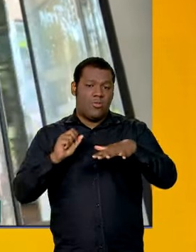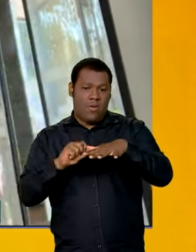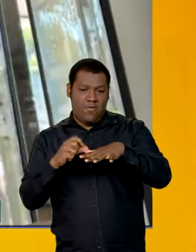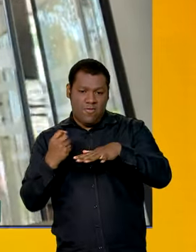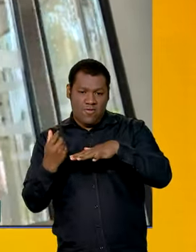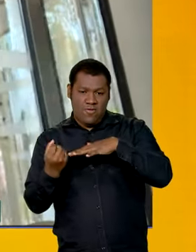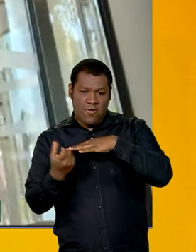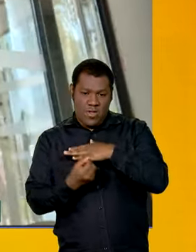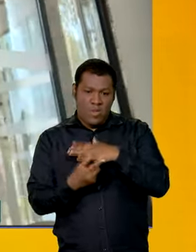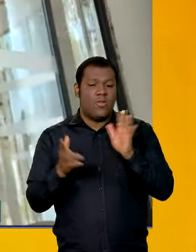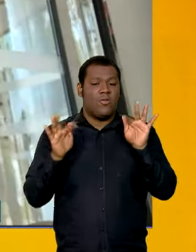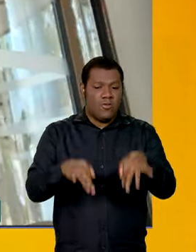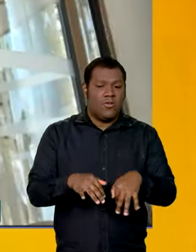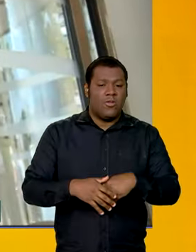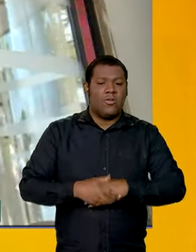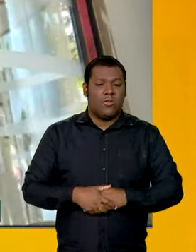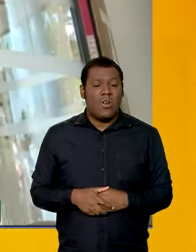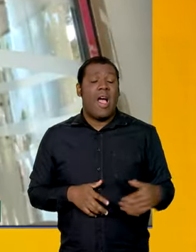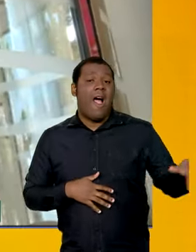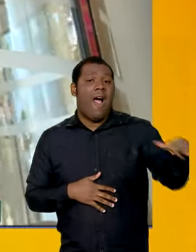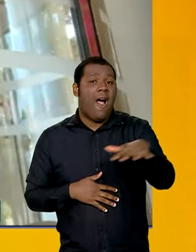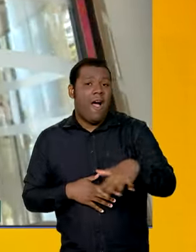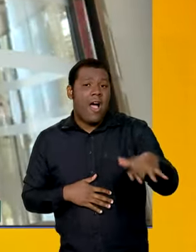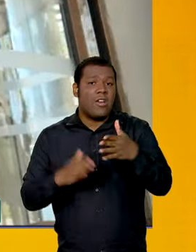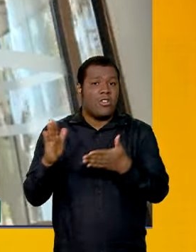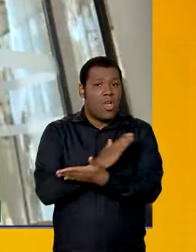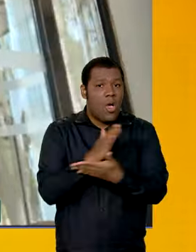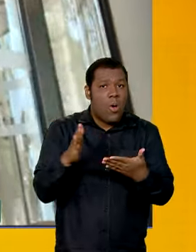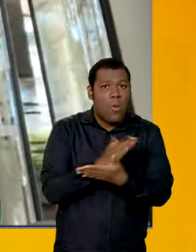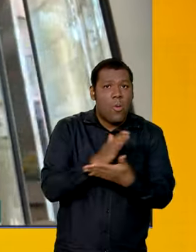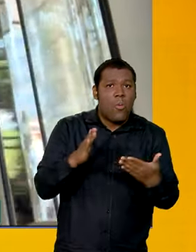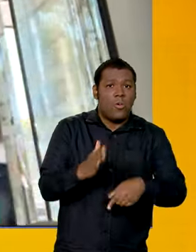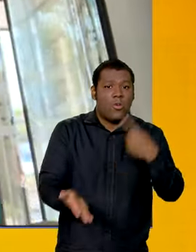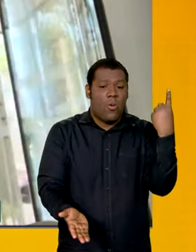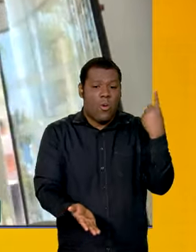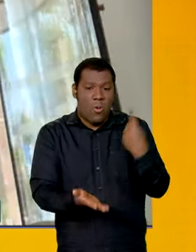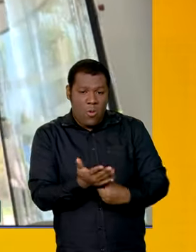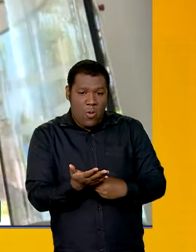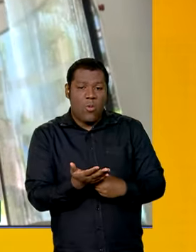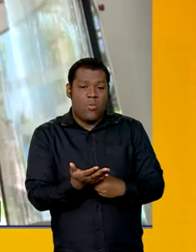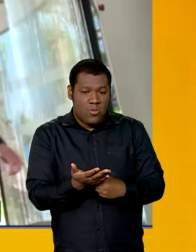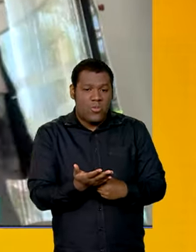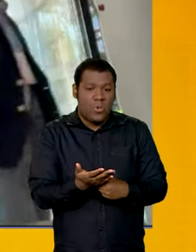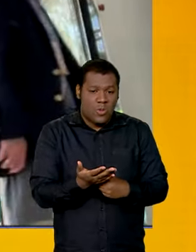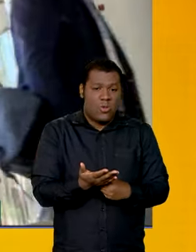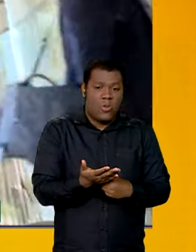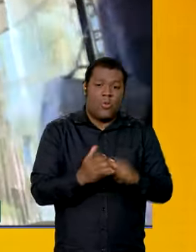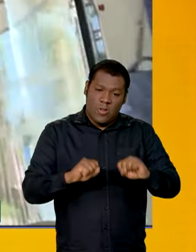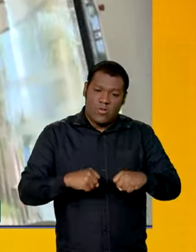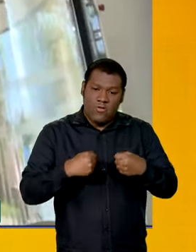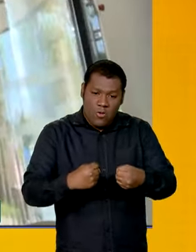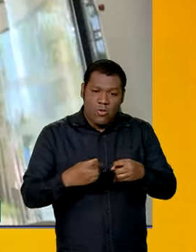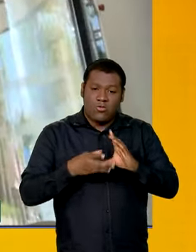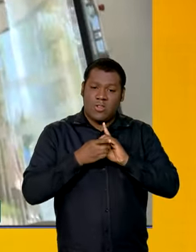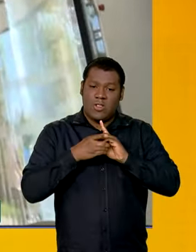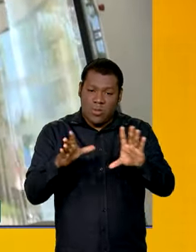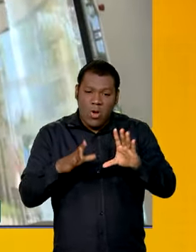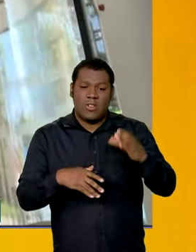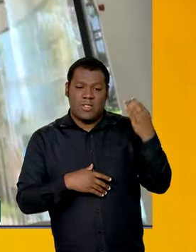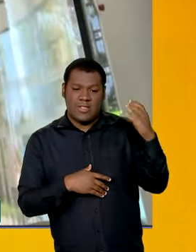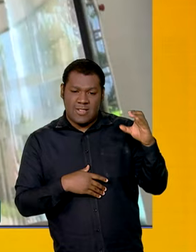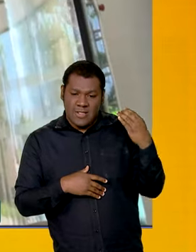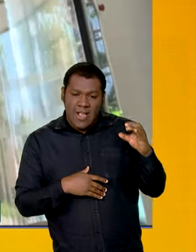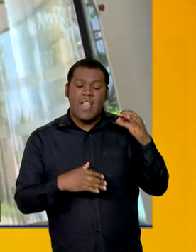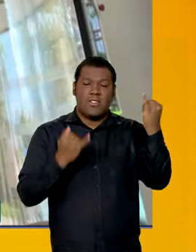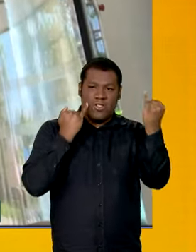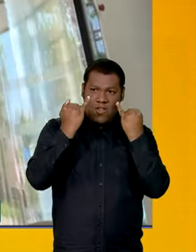sinalizar que há setores da sociedade que estão comprometidos com a democracia, comprometidos com a ciência, com a integridade